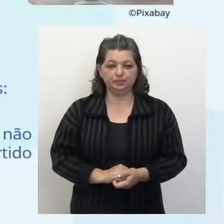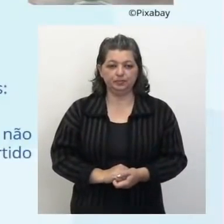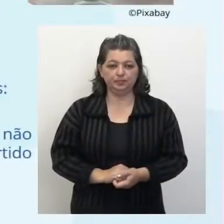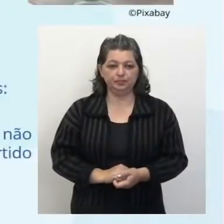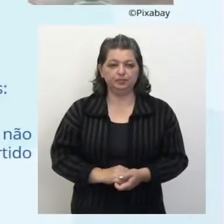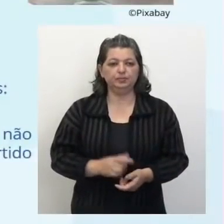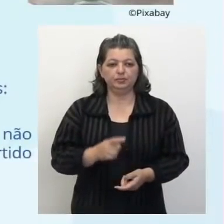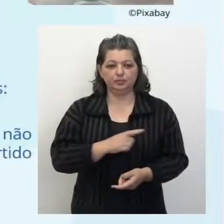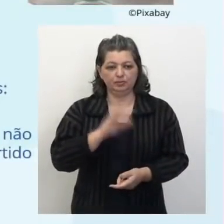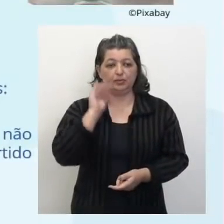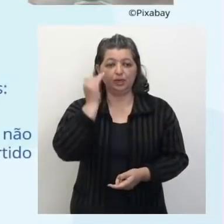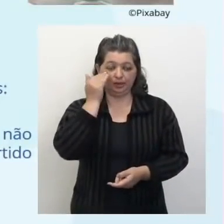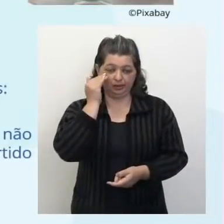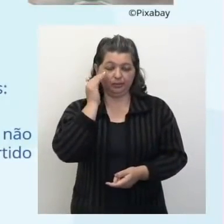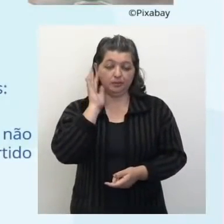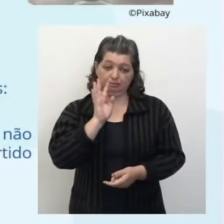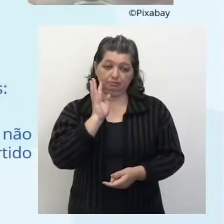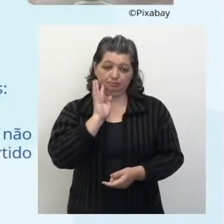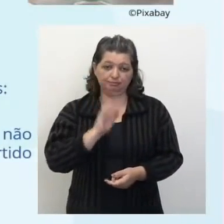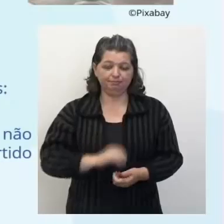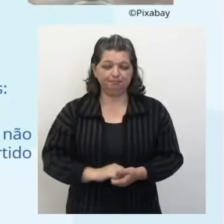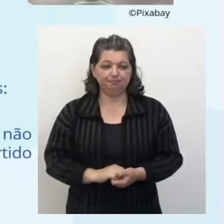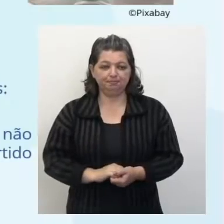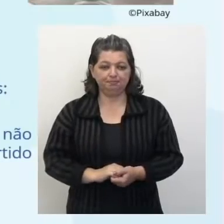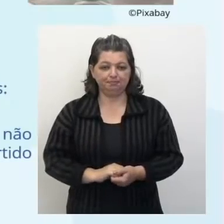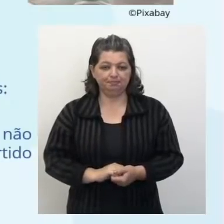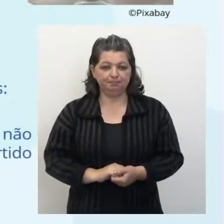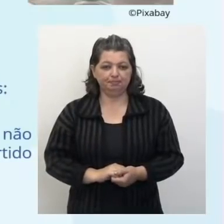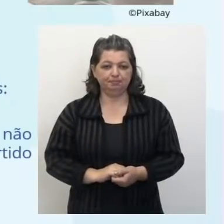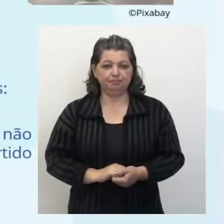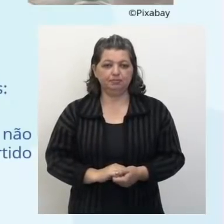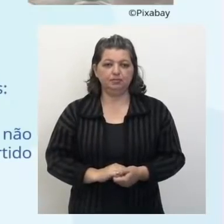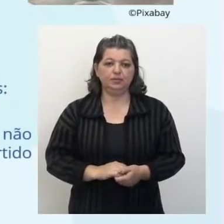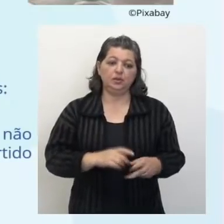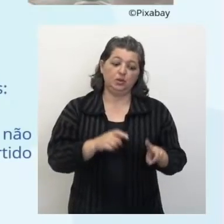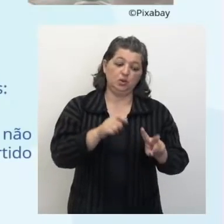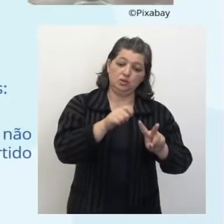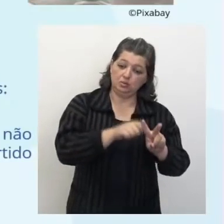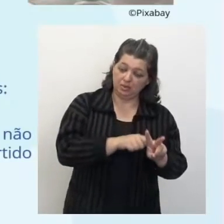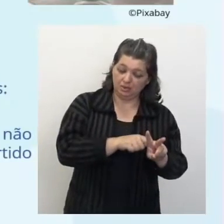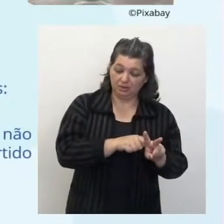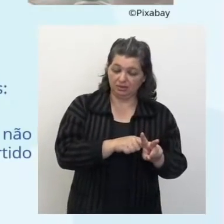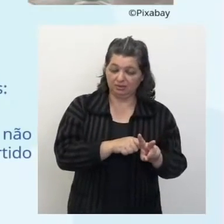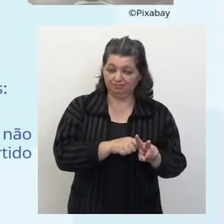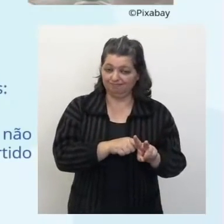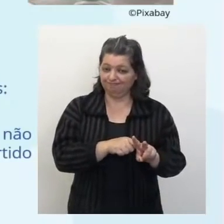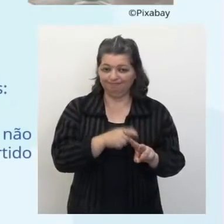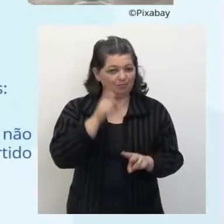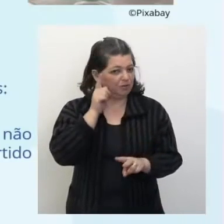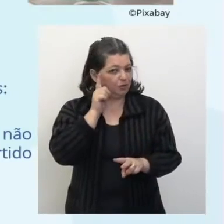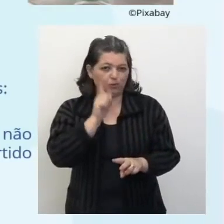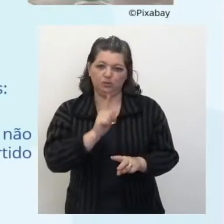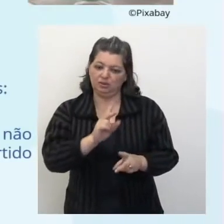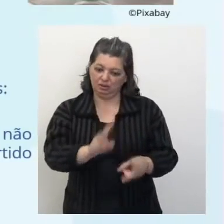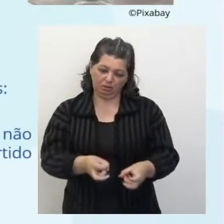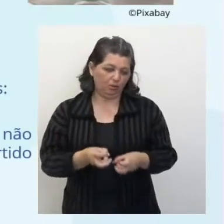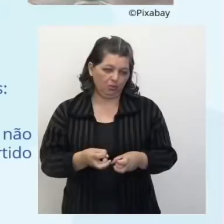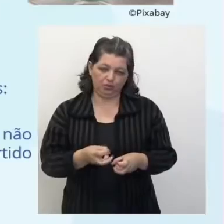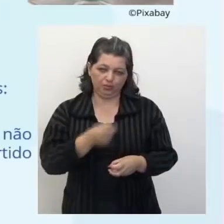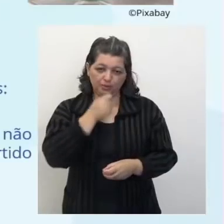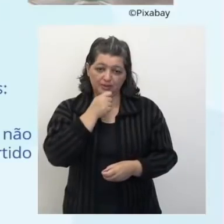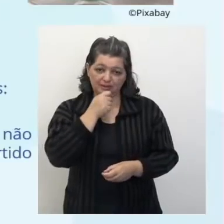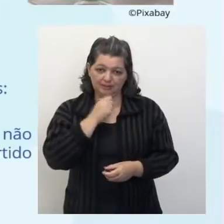equações biquadradas, equações exponenciais lá no ensino médio, logarítmicas, enfim, tá? Então, esse conceito, esse fundamento, essa